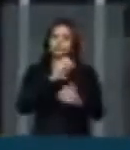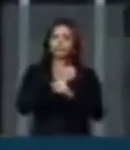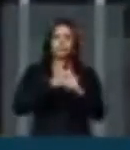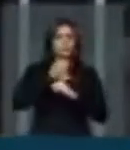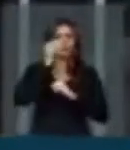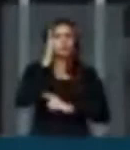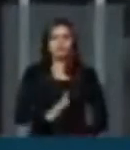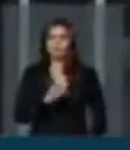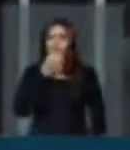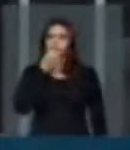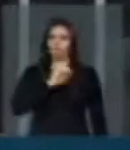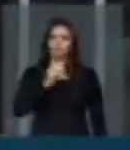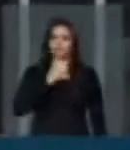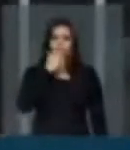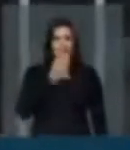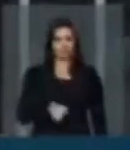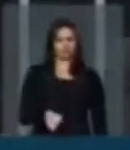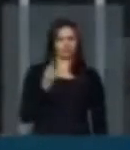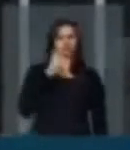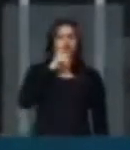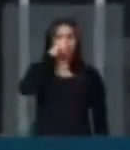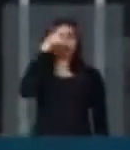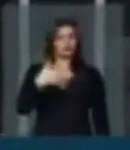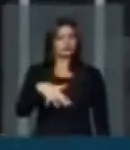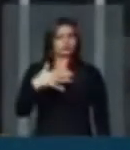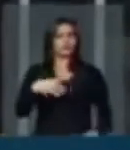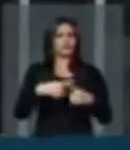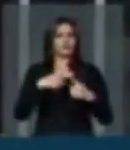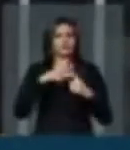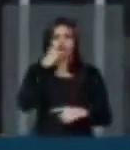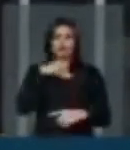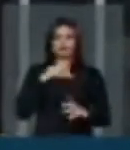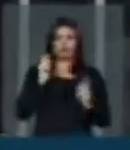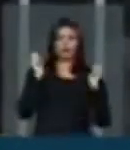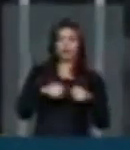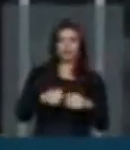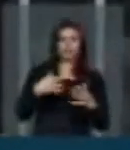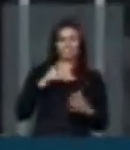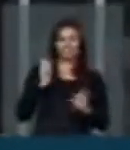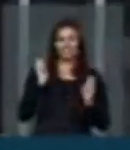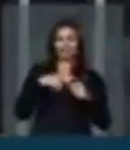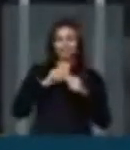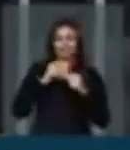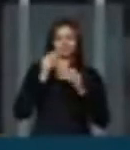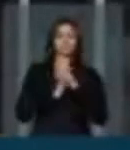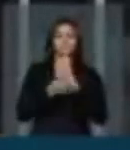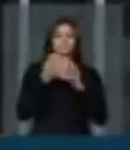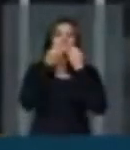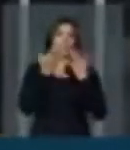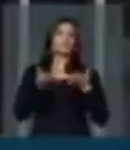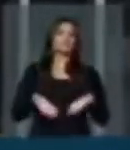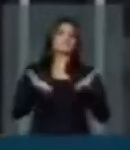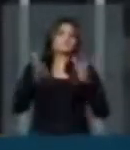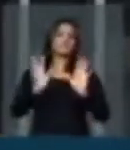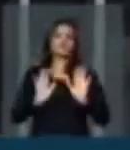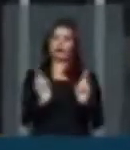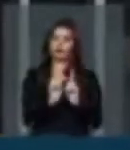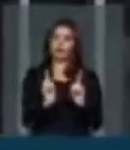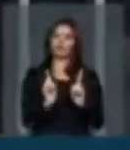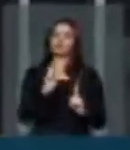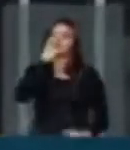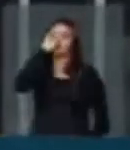não é pouco. Me parece grave porque parece que ilícito no Brasil pode ser realizado e tudo bem. Fecha aspas.